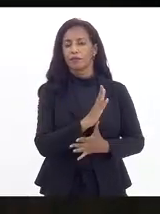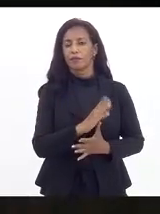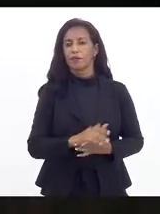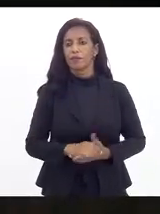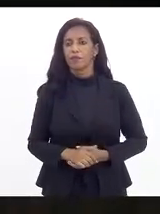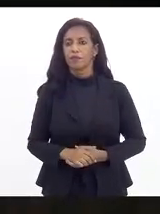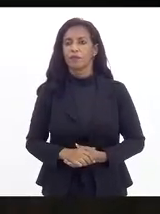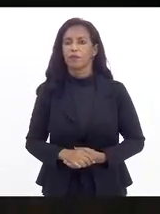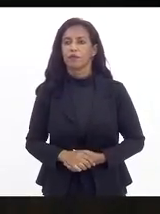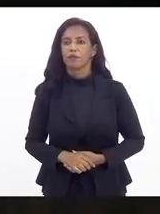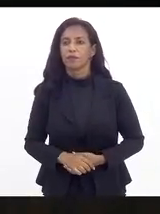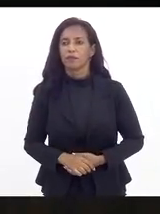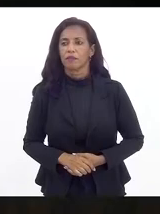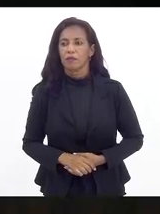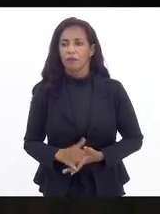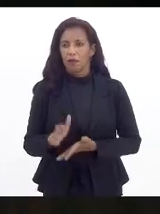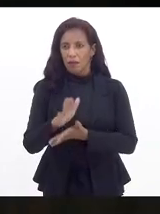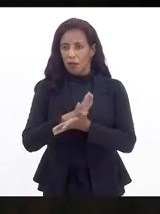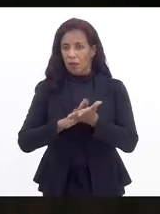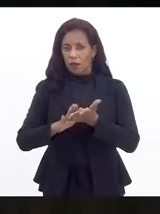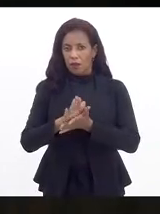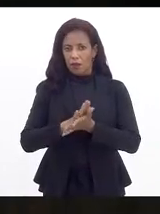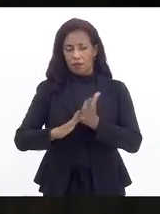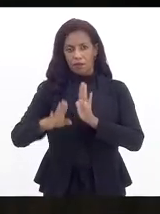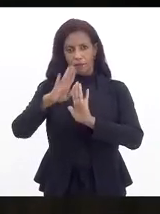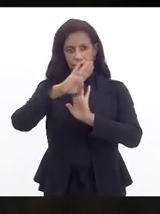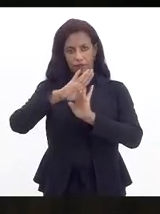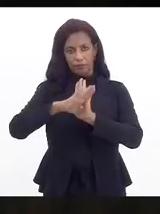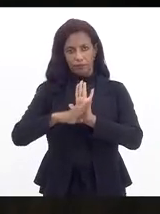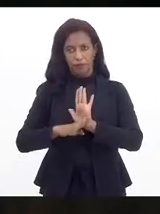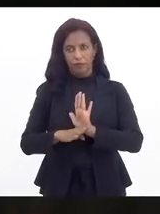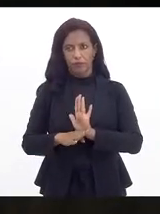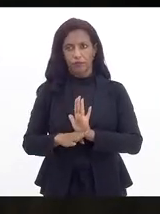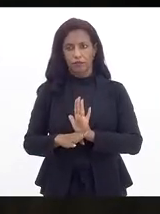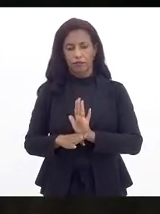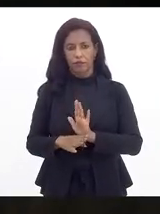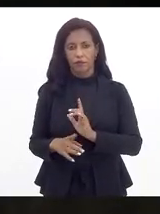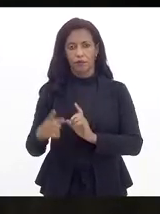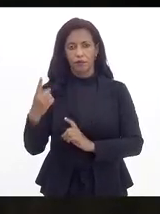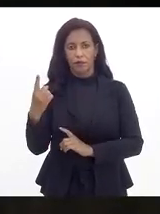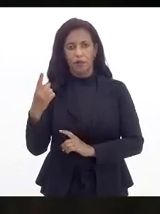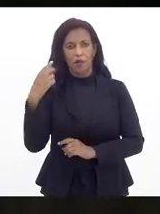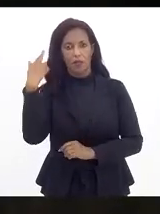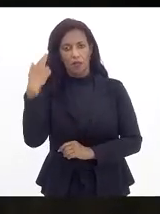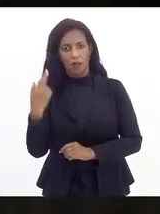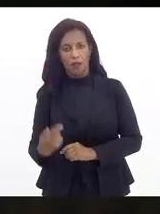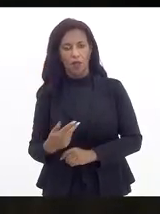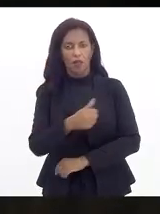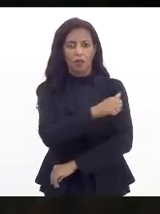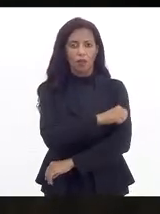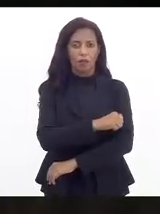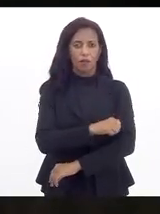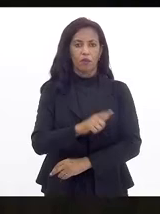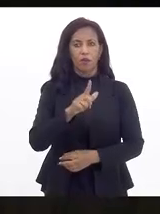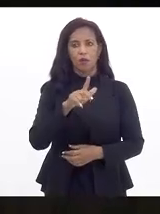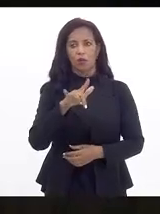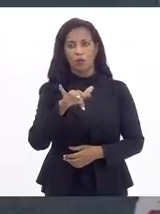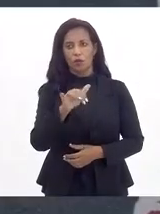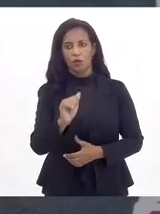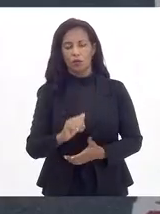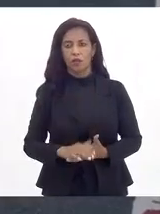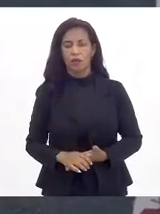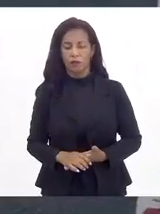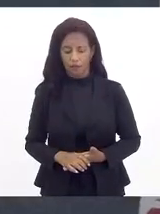aprovado. Nada mais a tratar na ordem do dia. Pela ordem, deputada Renata, enfermeira, e Lucinha.